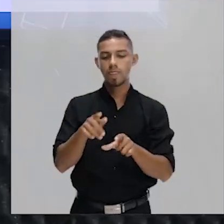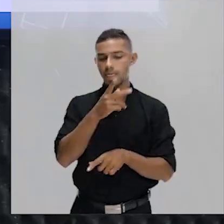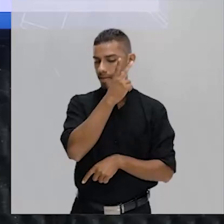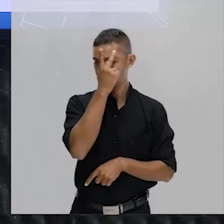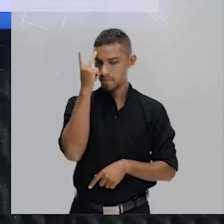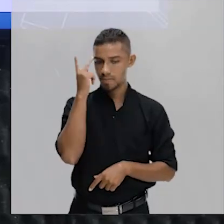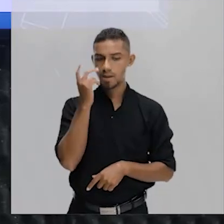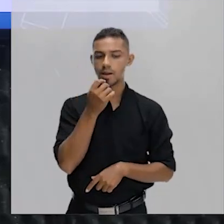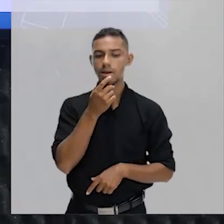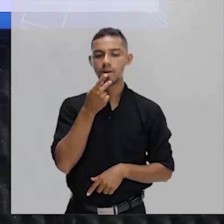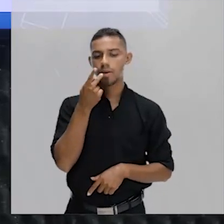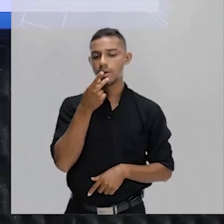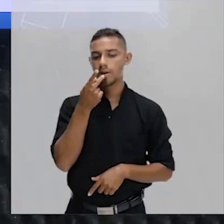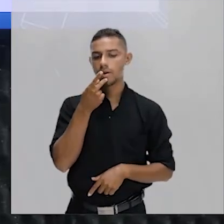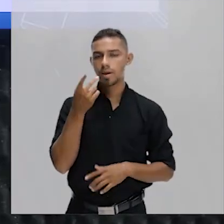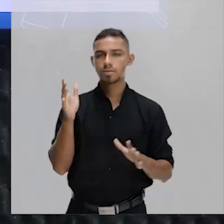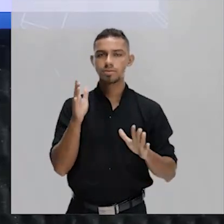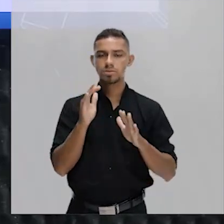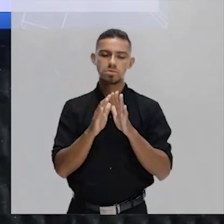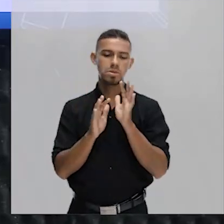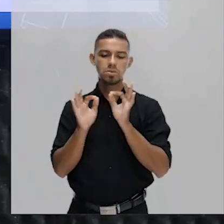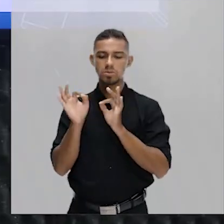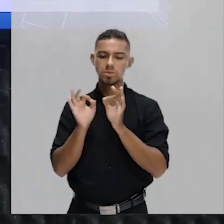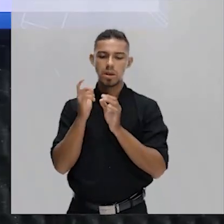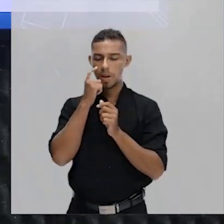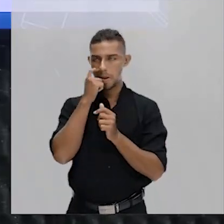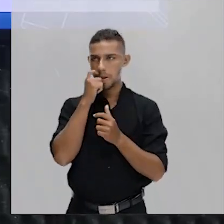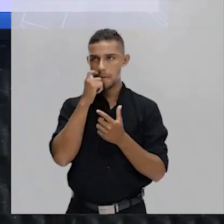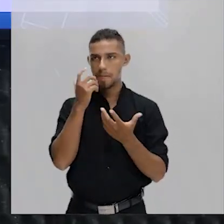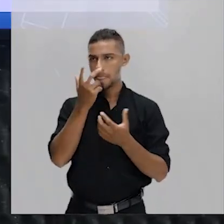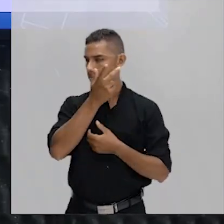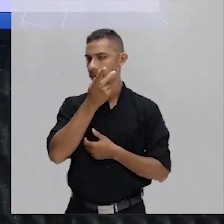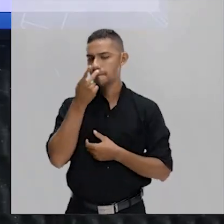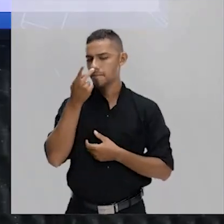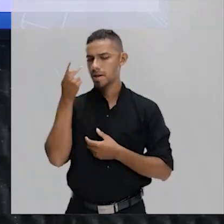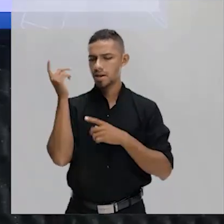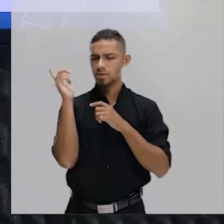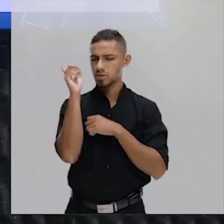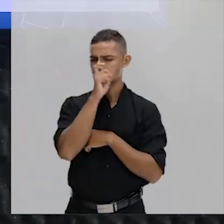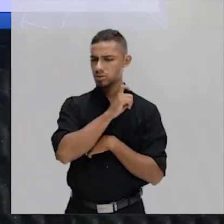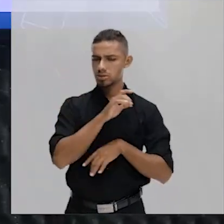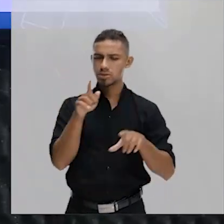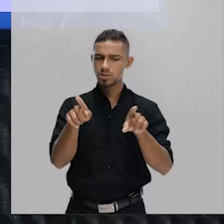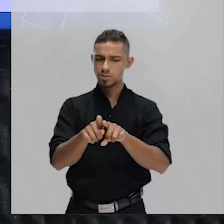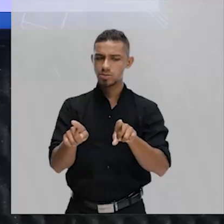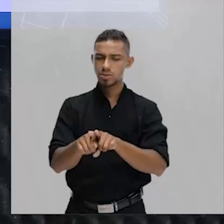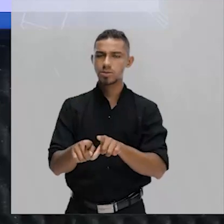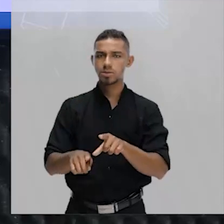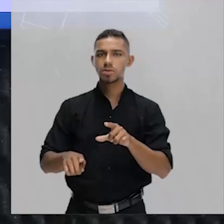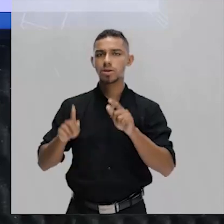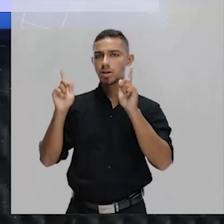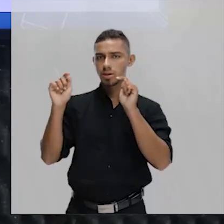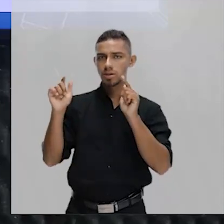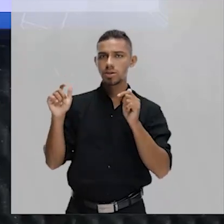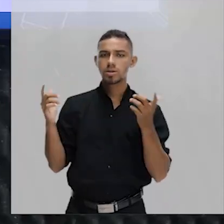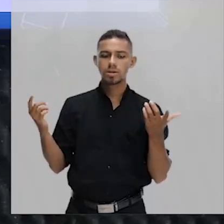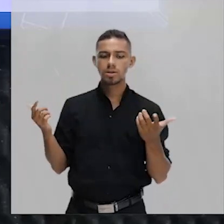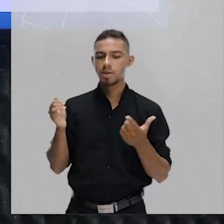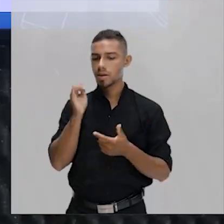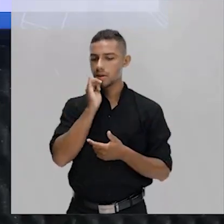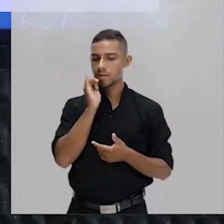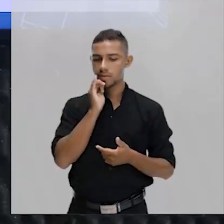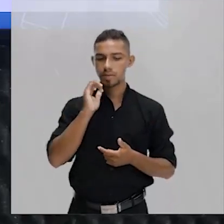pessoas que querem falar de forma muito rebuscada, com palavras muito difíceis, aí também é um vício de linguagem. Nós temos